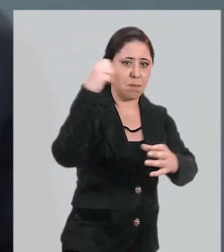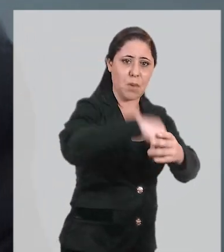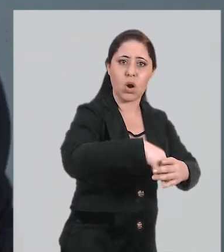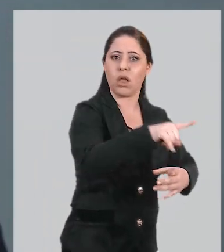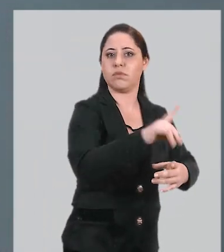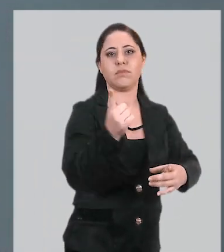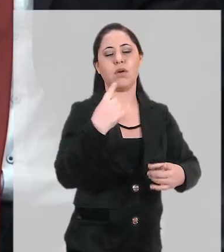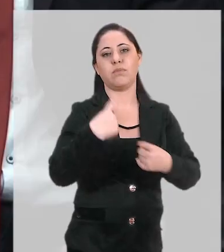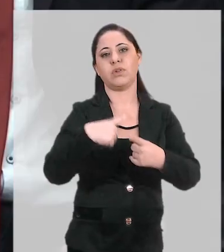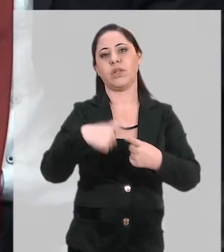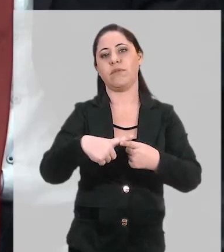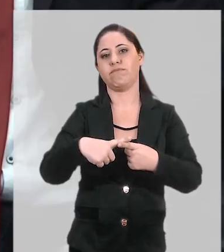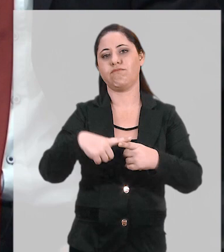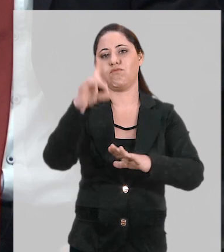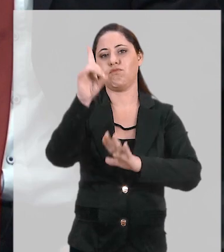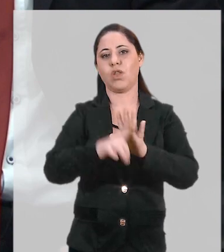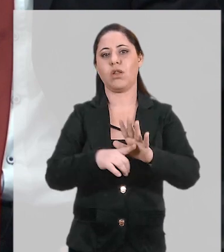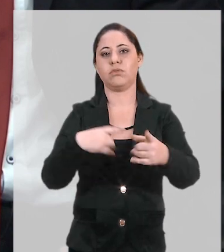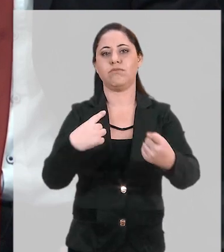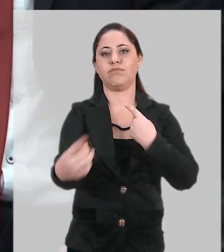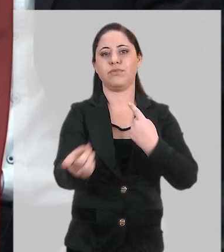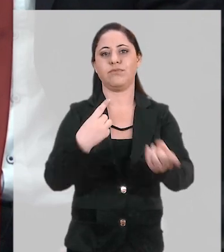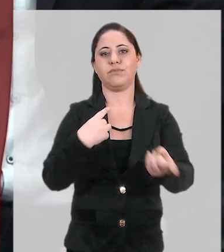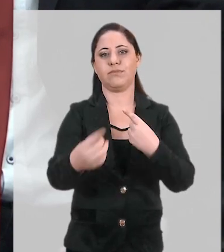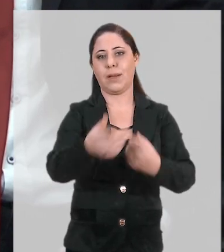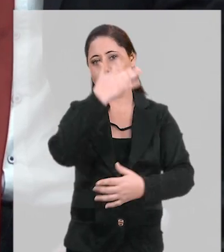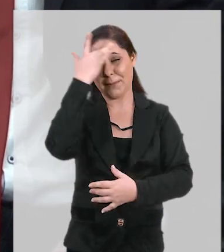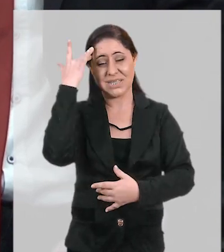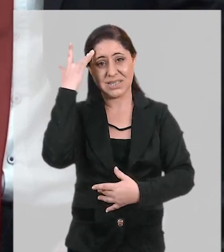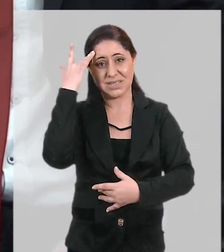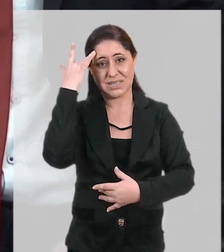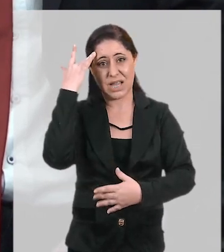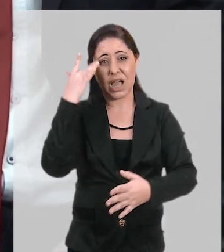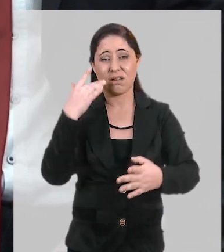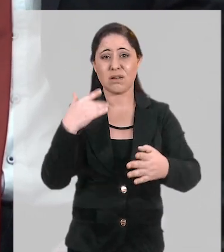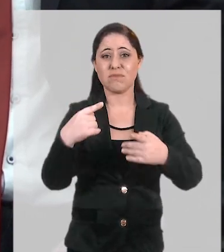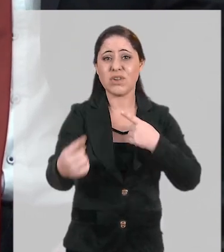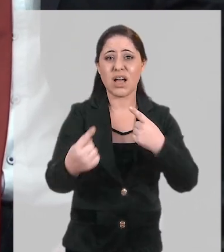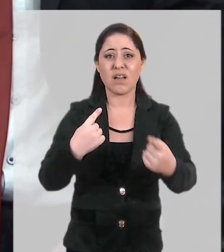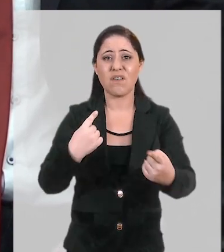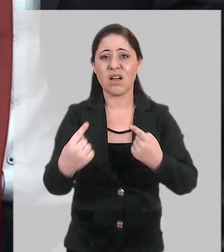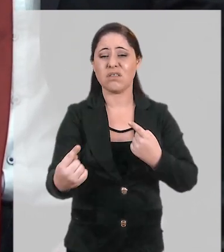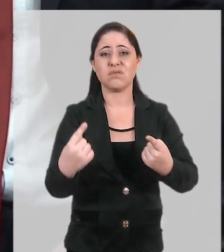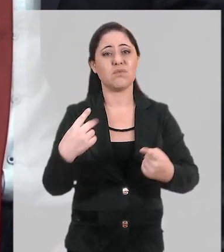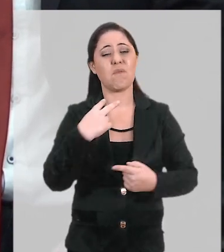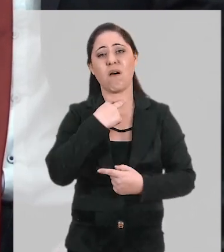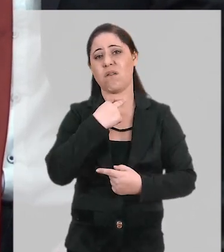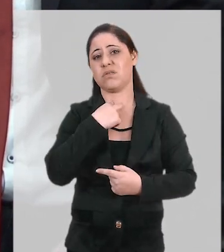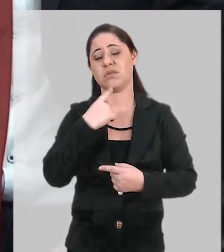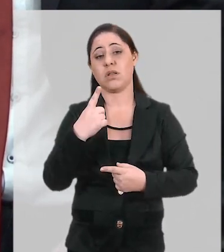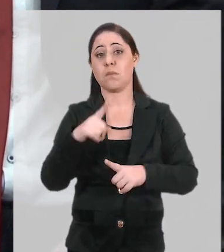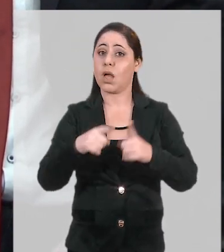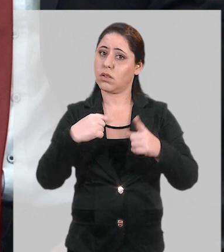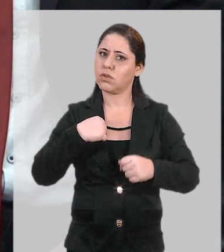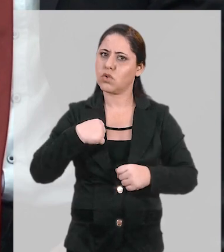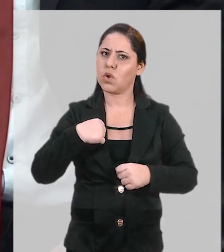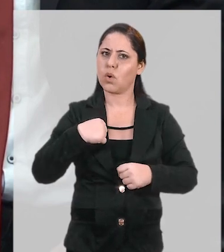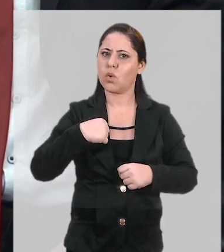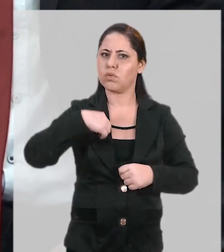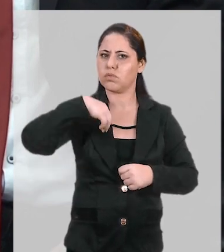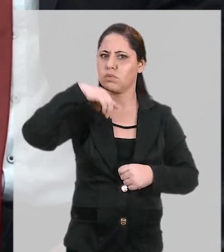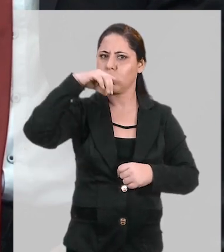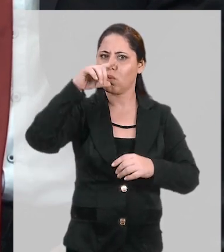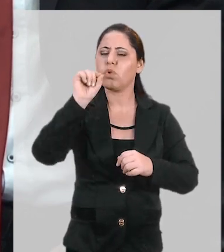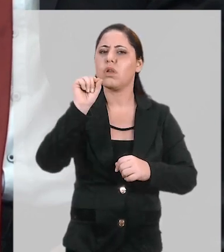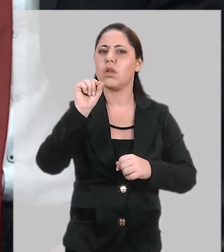atingir o direito de ir e vir das pessoas. Porém, eu, como presidente da Comissão de Direitos Humanos aqui da Assembleia, eu defendo que o